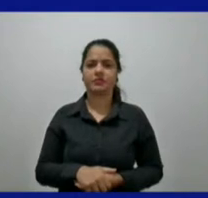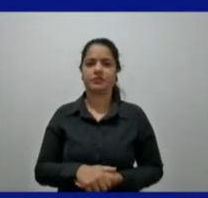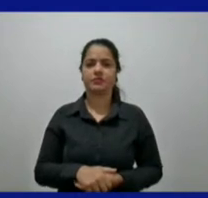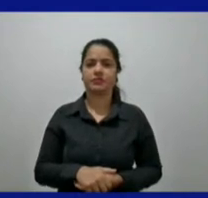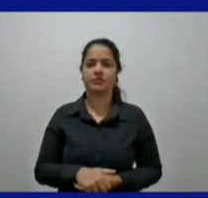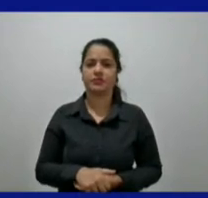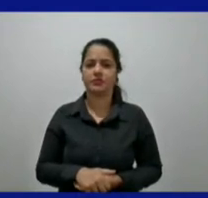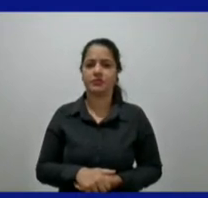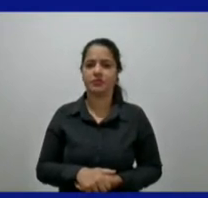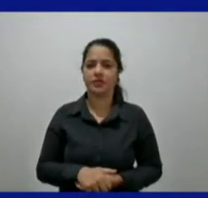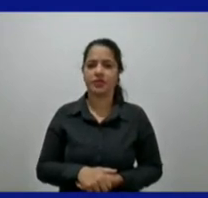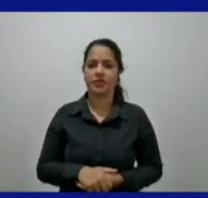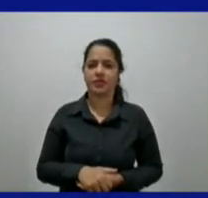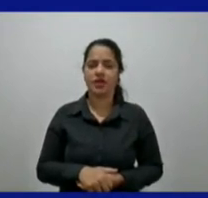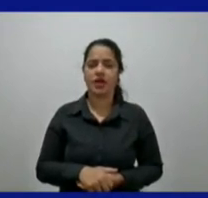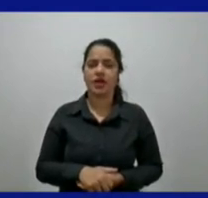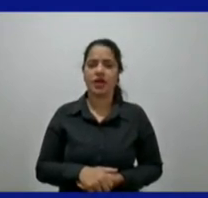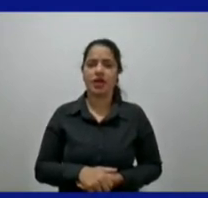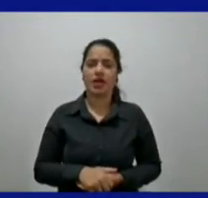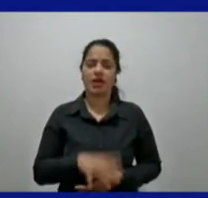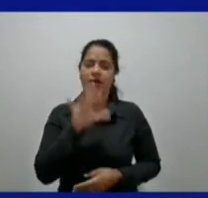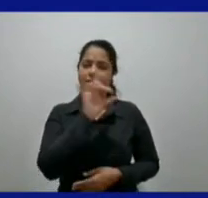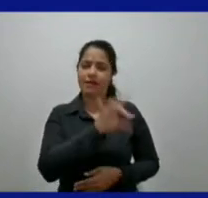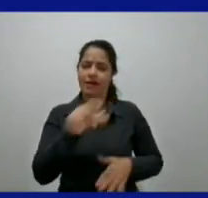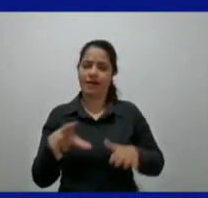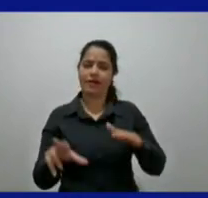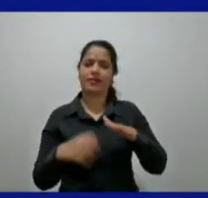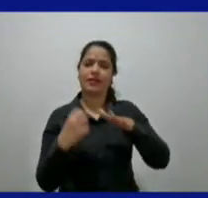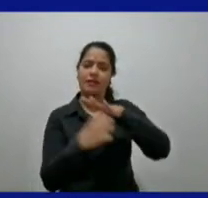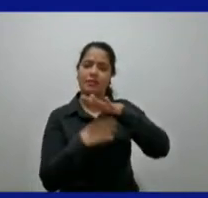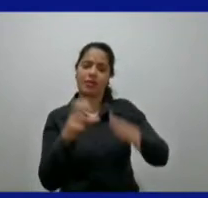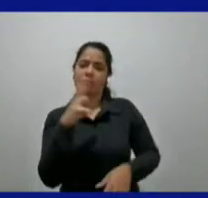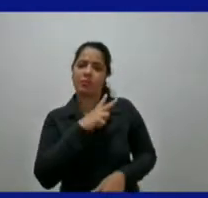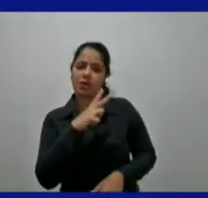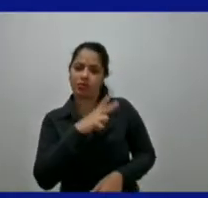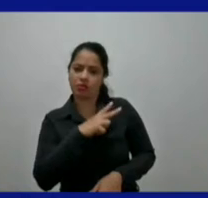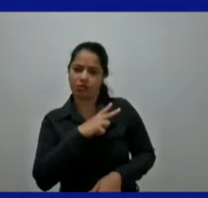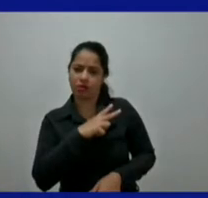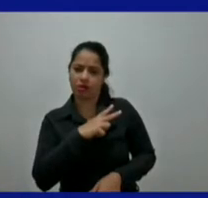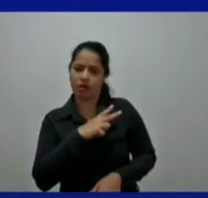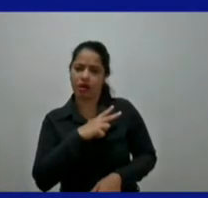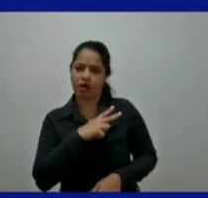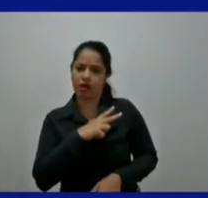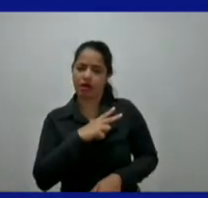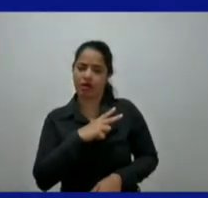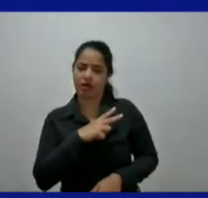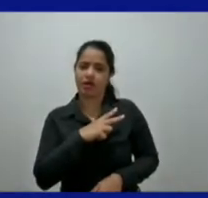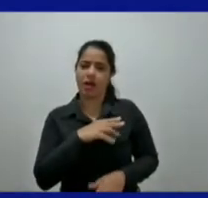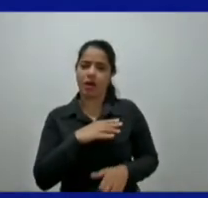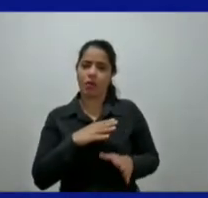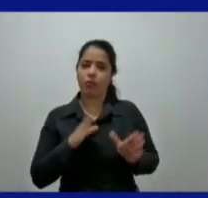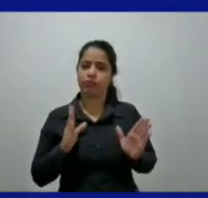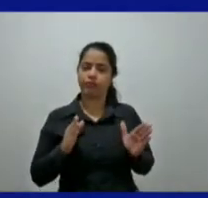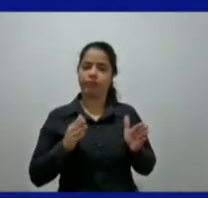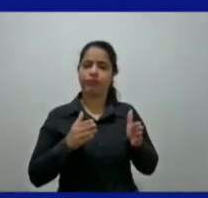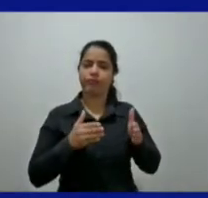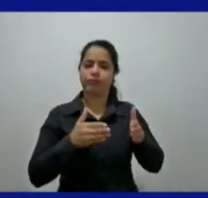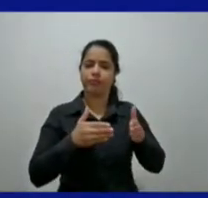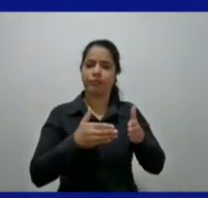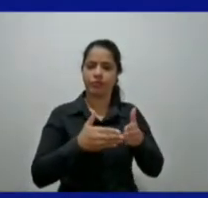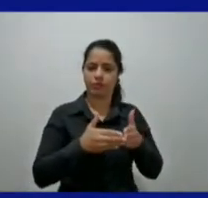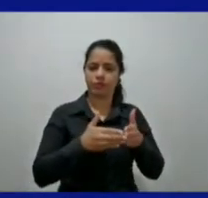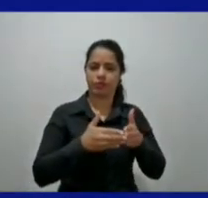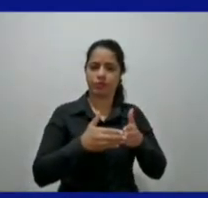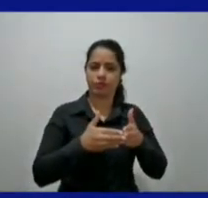cada empresa. E muitas enfocam apenas a sua performance passada. Nota que eu falei que